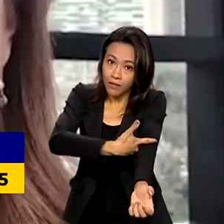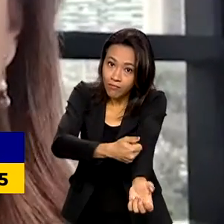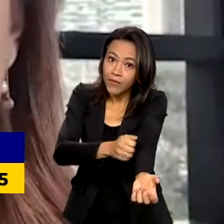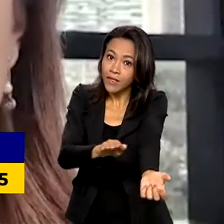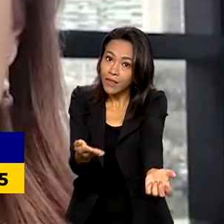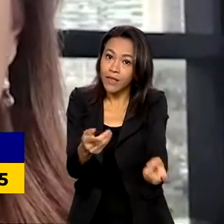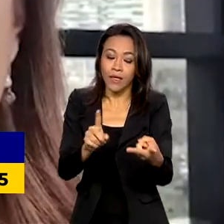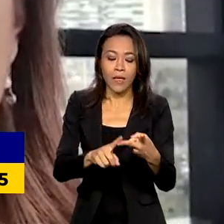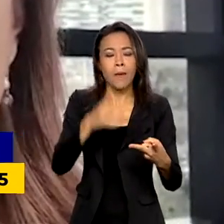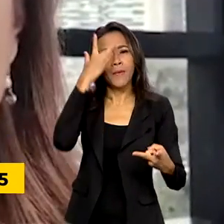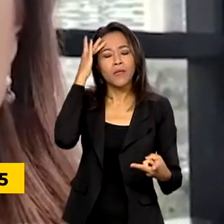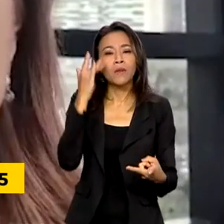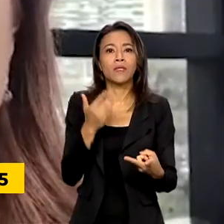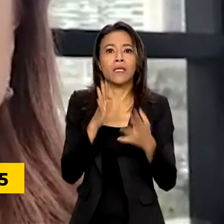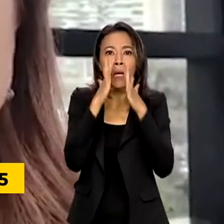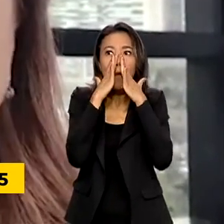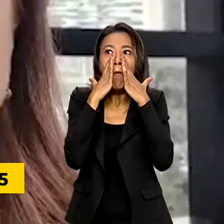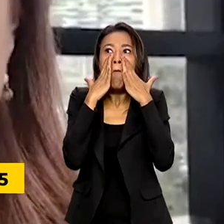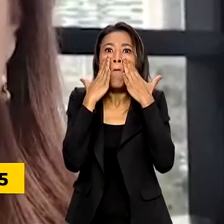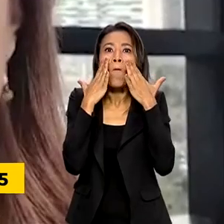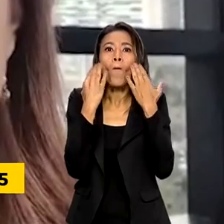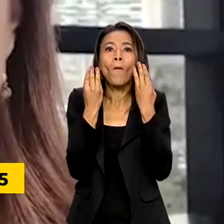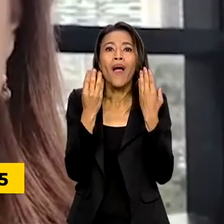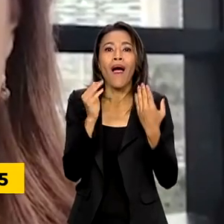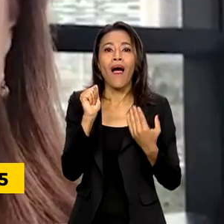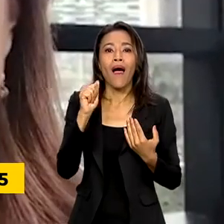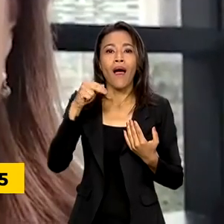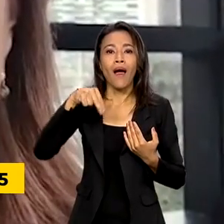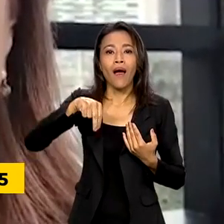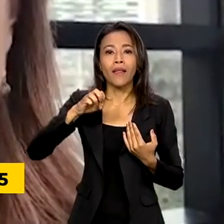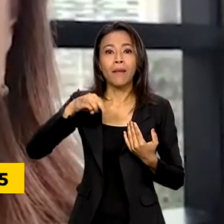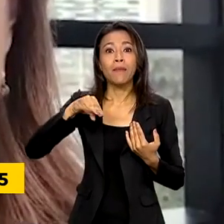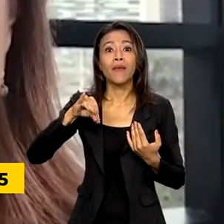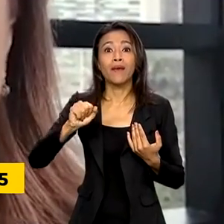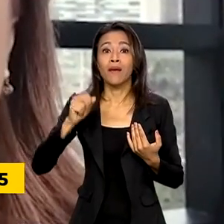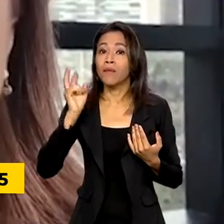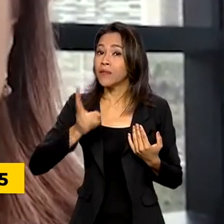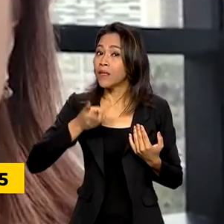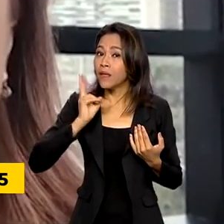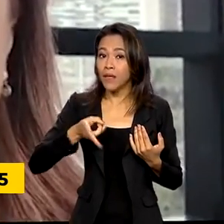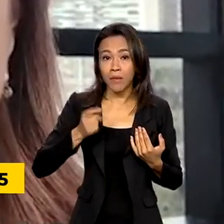anemia falciforme. Essas pessoas, elas precisam usar o sangue constantemente.